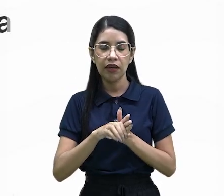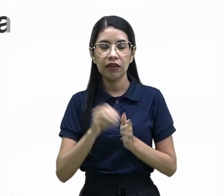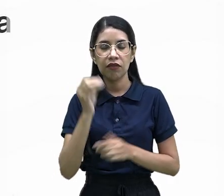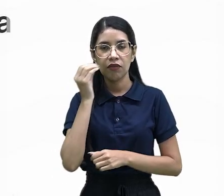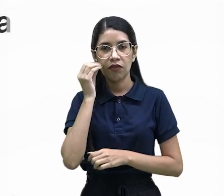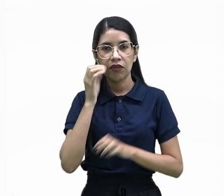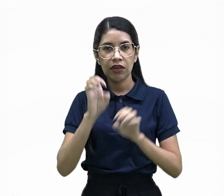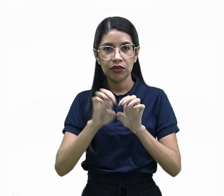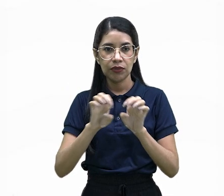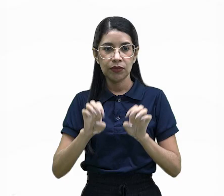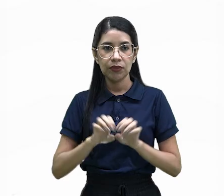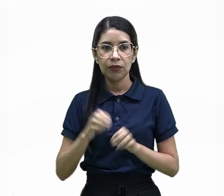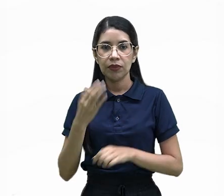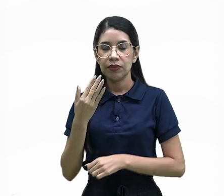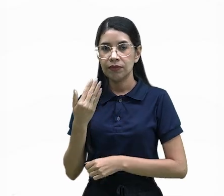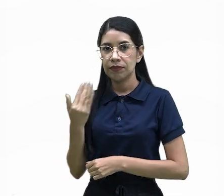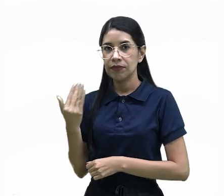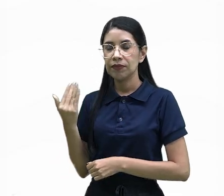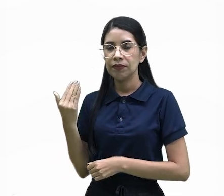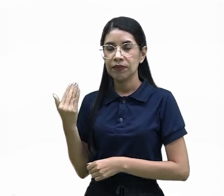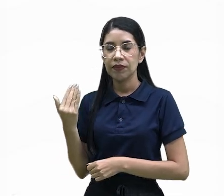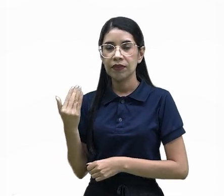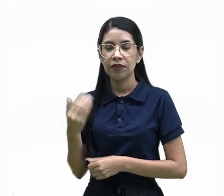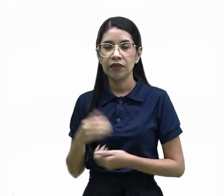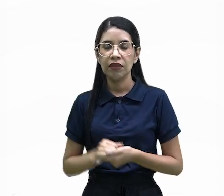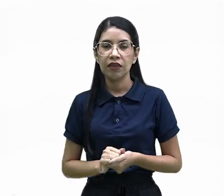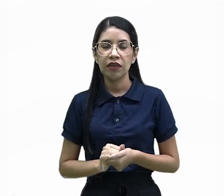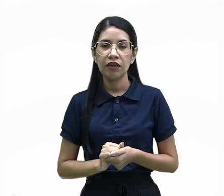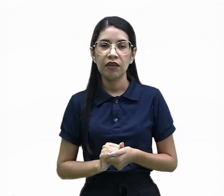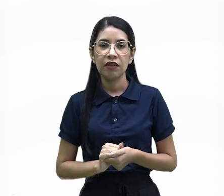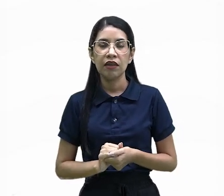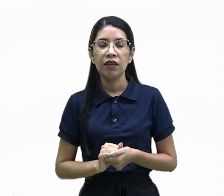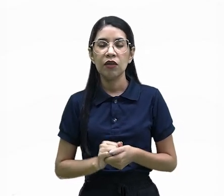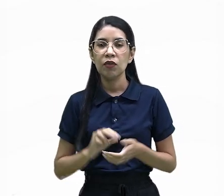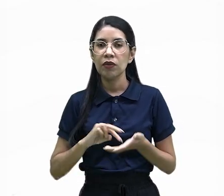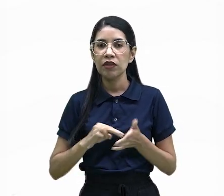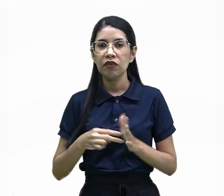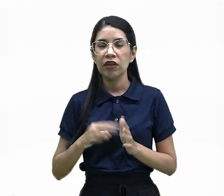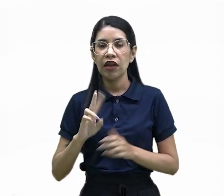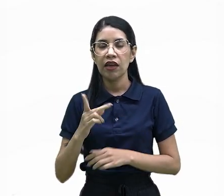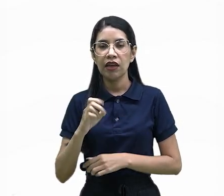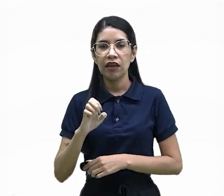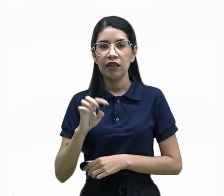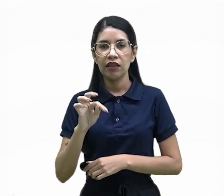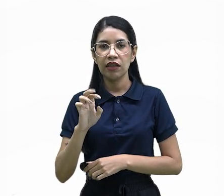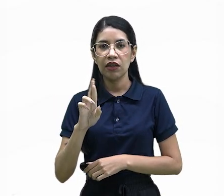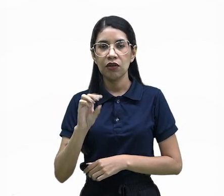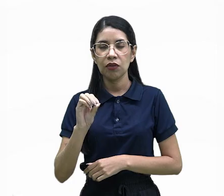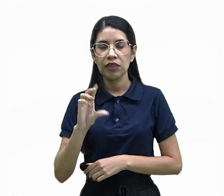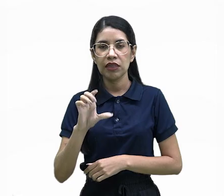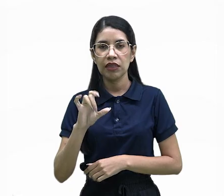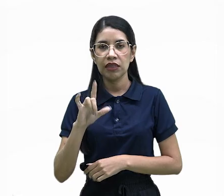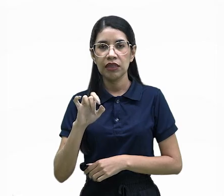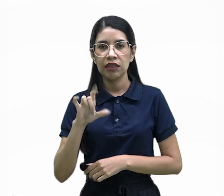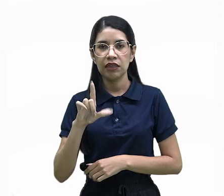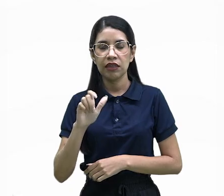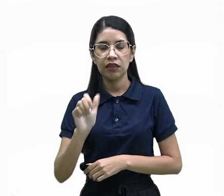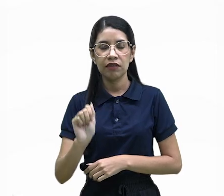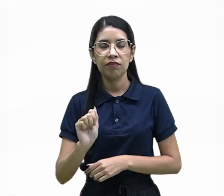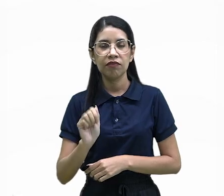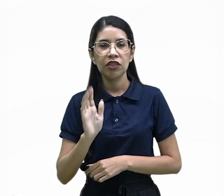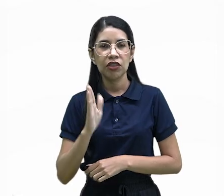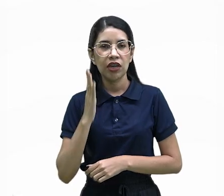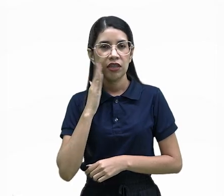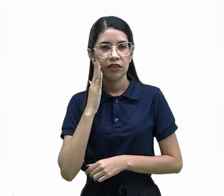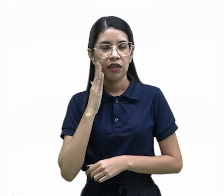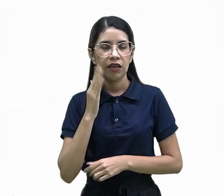da penicilina, né? E aí, quando eu falo heterocíclica, o que eu quero dizer, né? Vem do termo ciclo, que a gente já